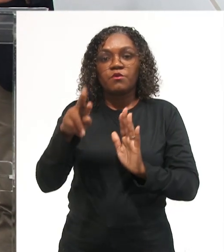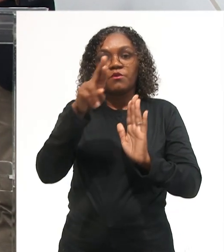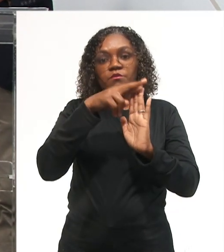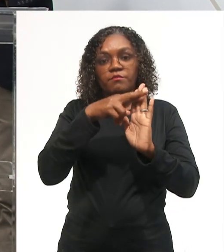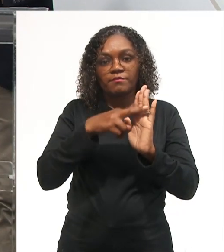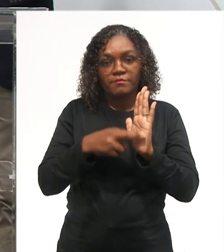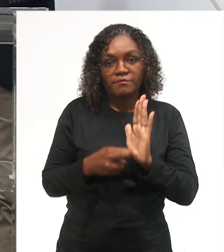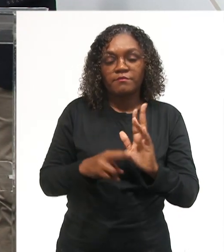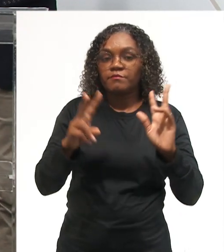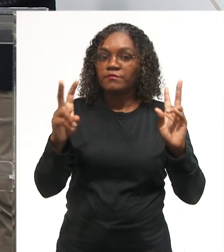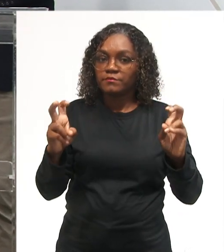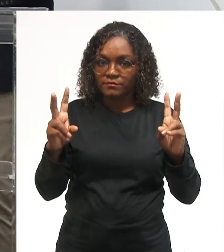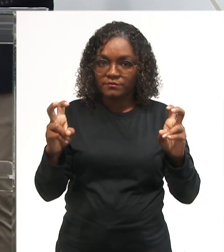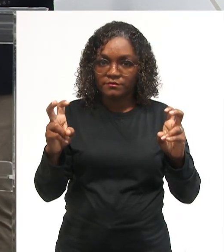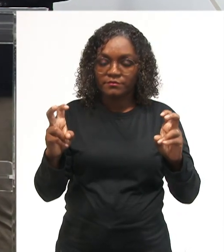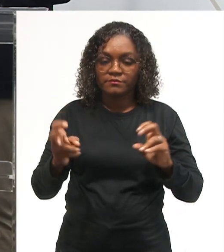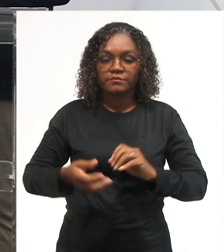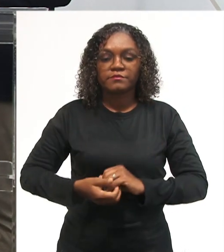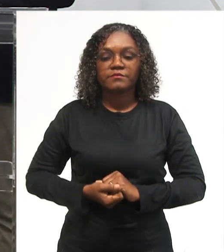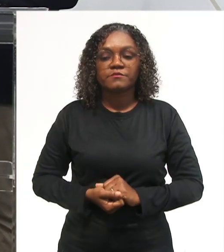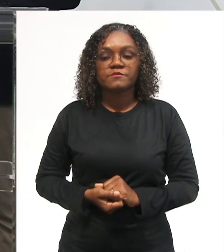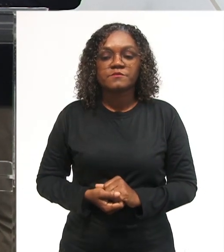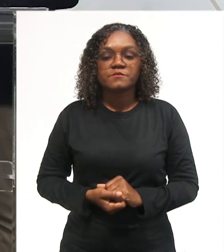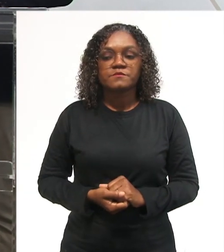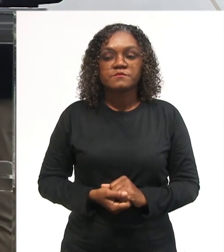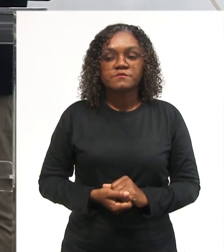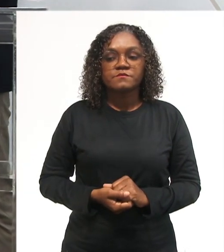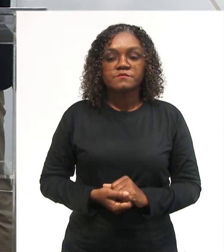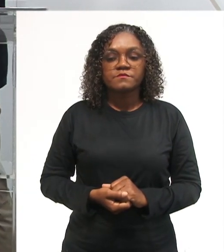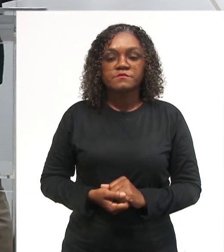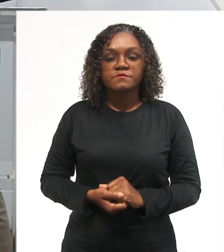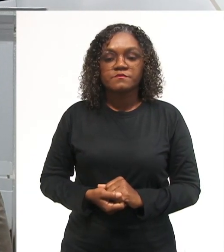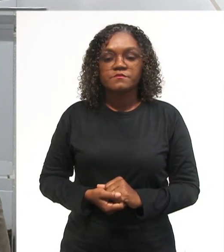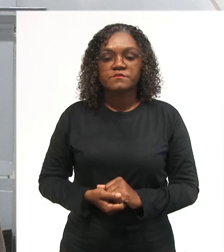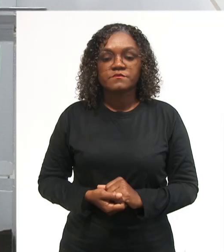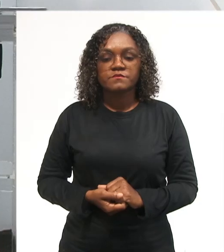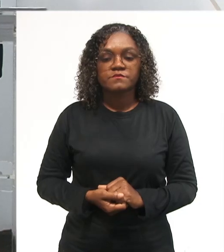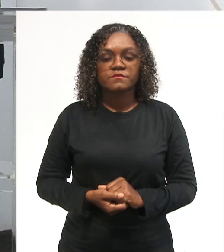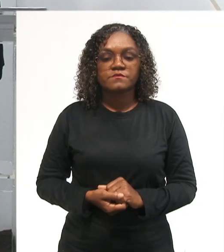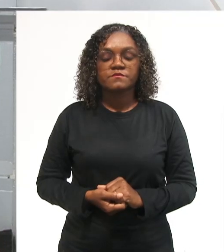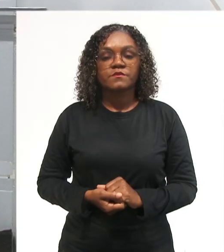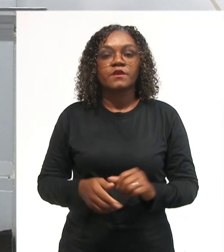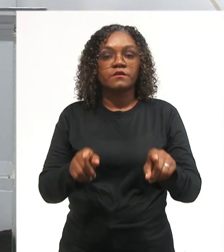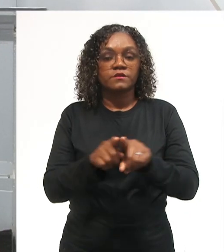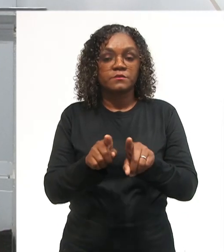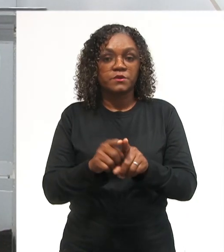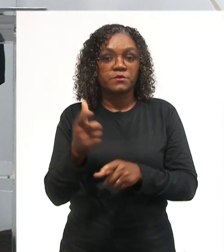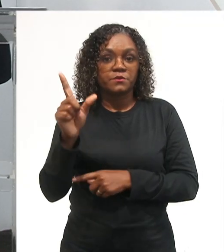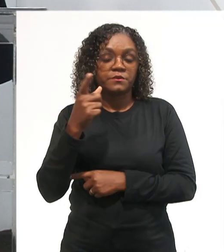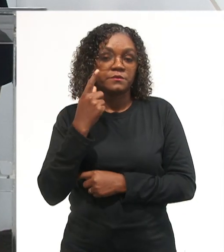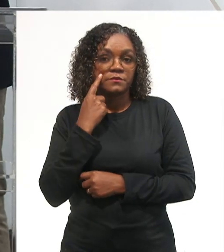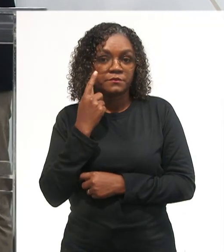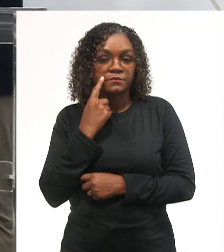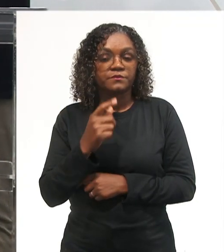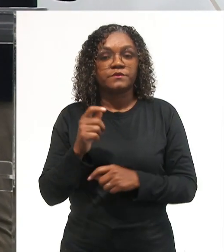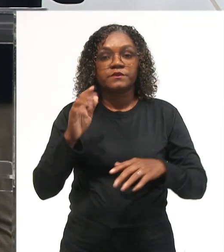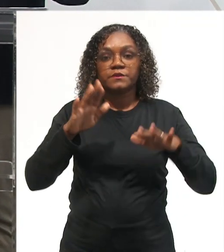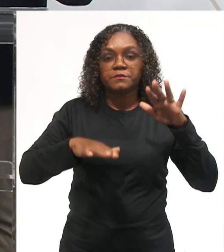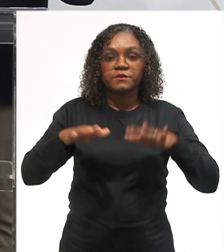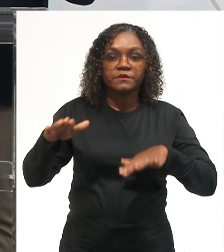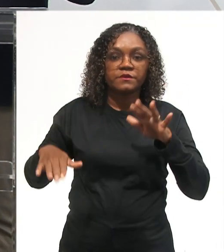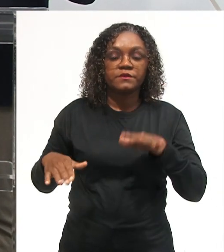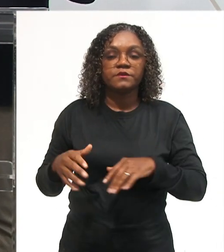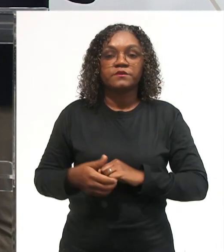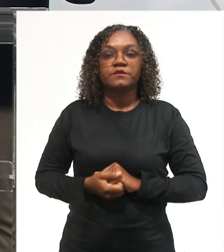profunda sobre esse tipo de prestação de serviço. Outra situação que também impede de que o sistema de